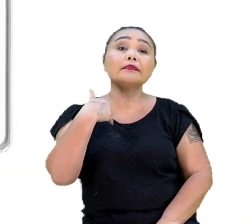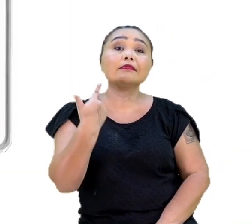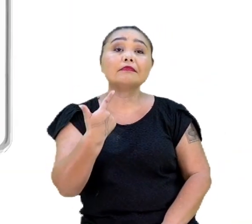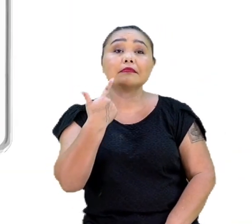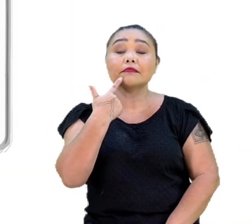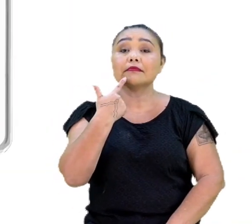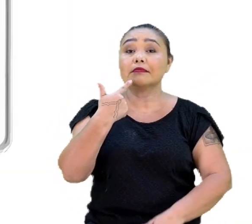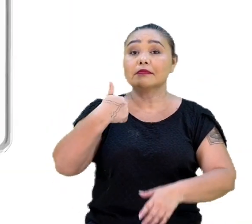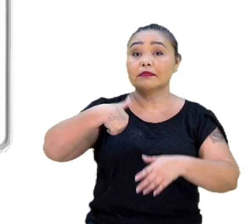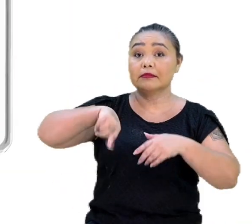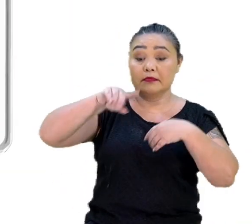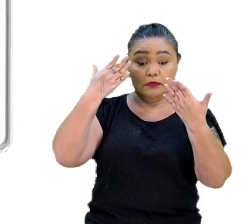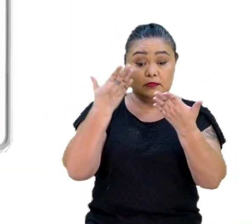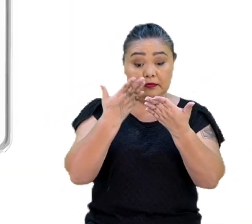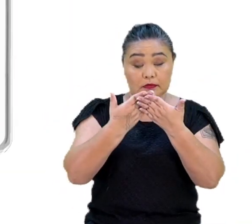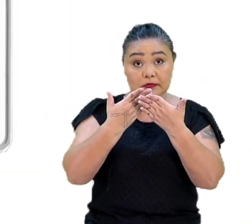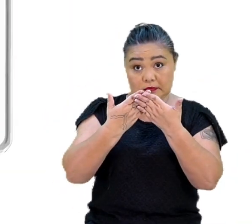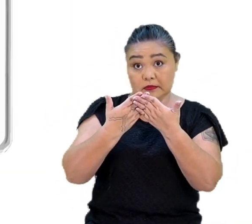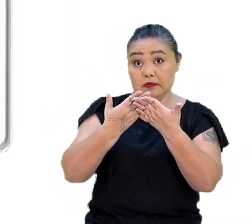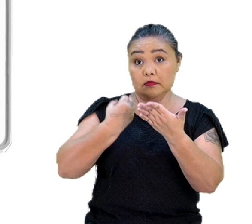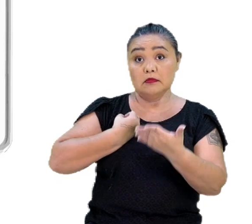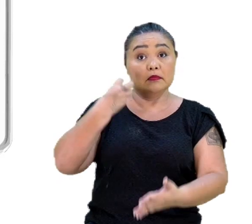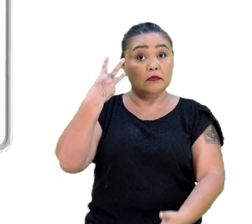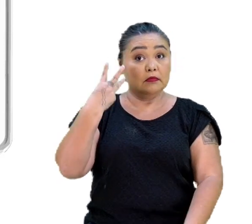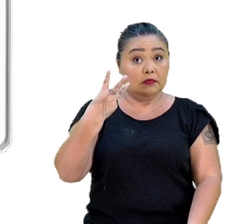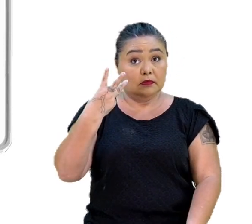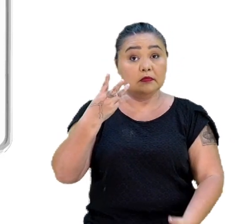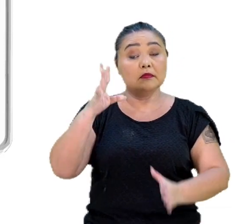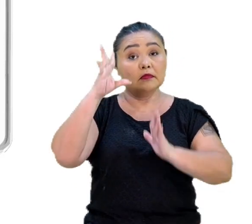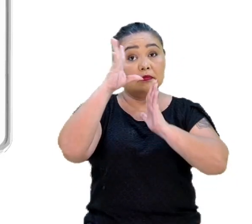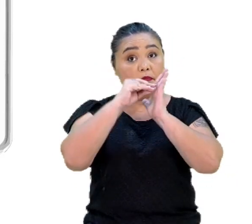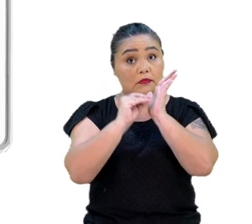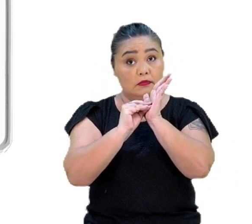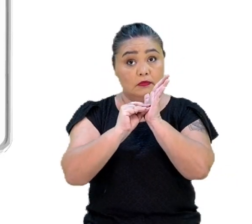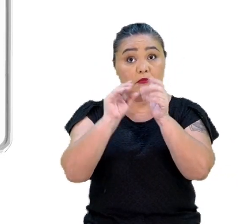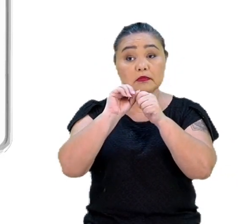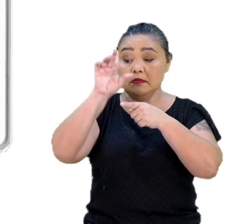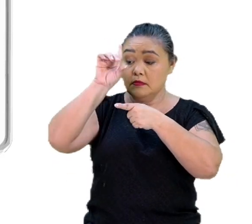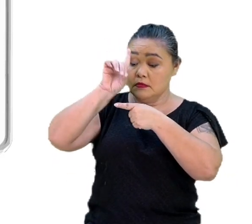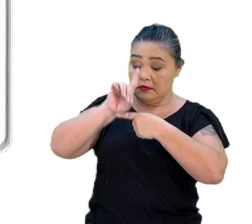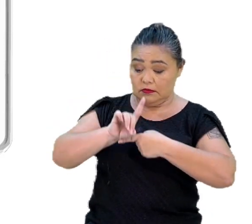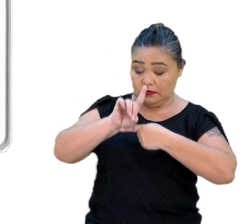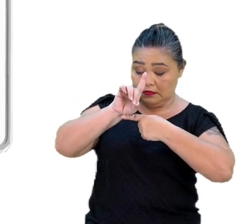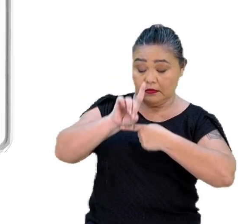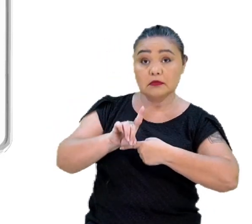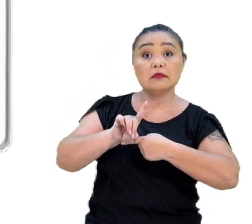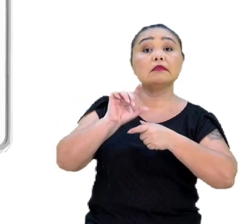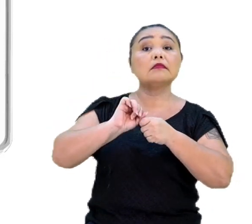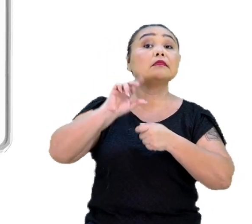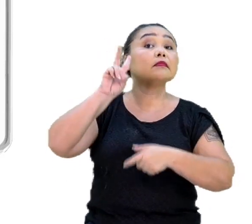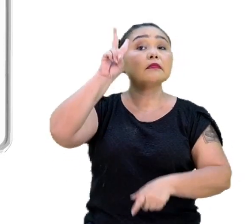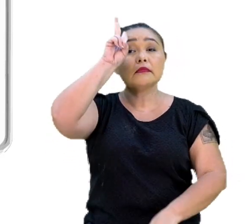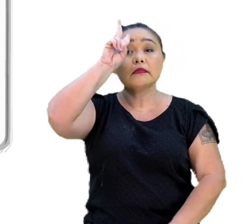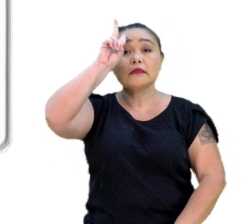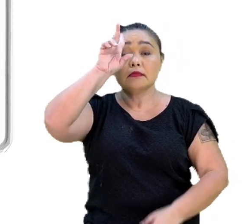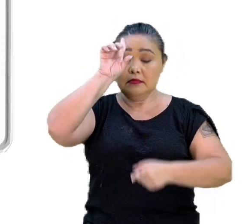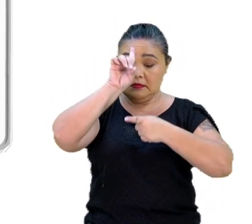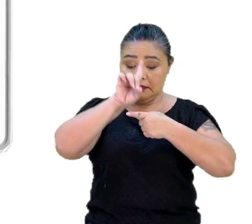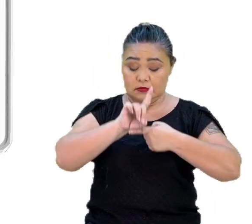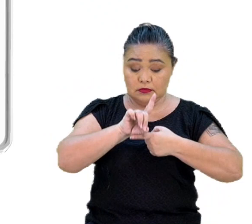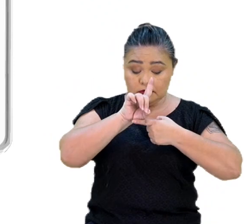Partindo da nossa aula 3, que foi o conteúdo de densidade, nós temos que lembrar que a densidade é